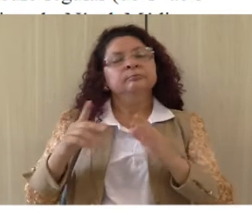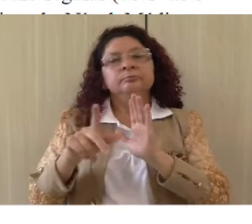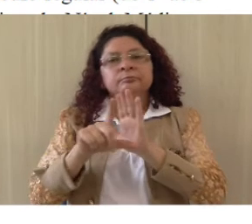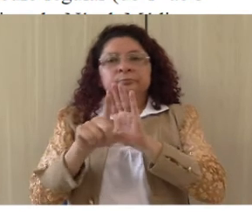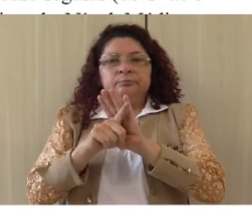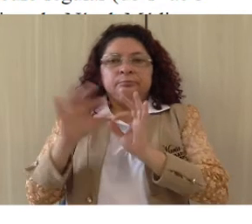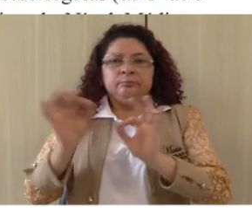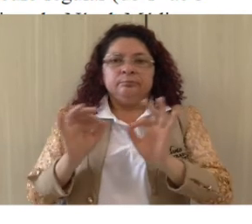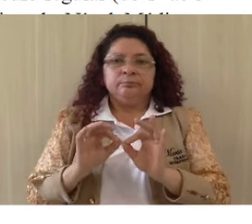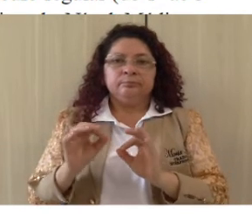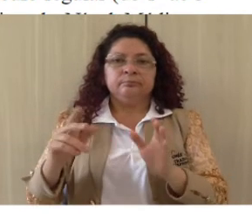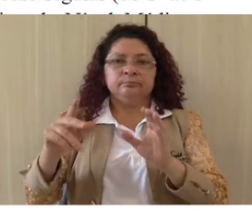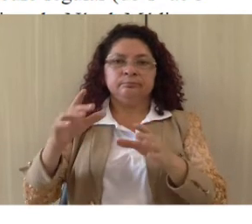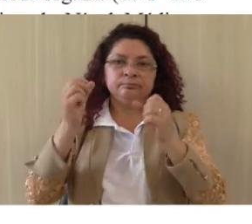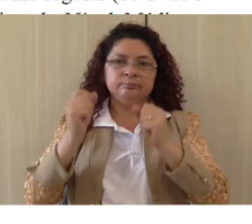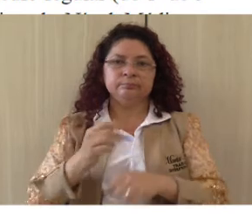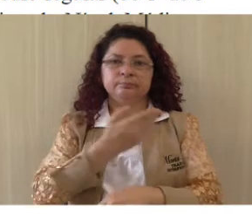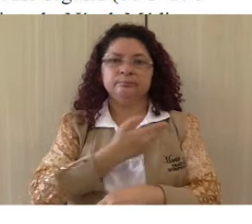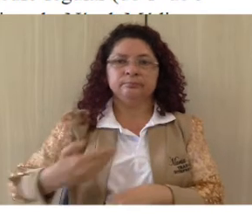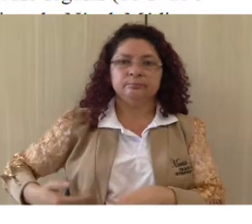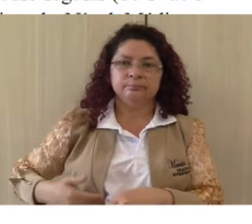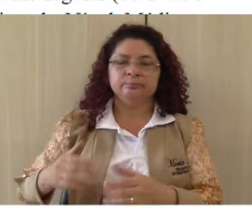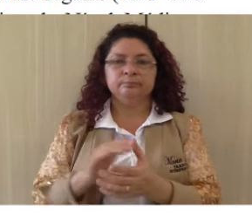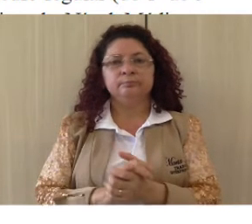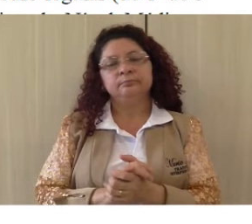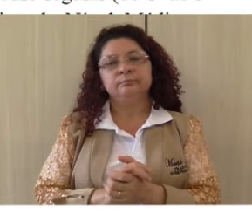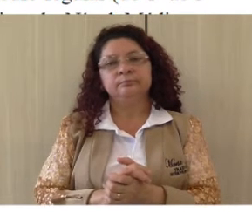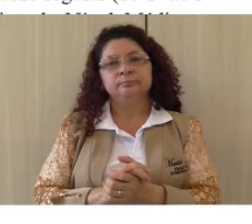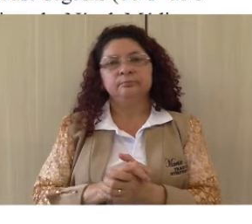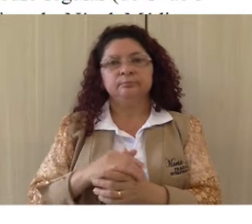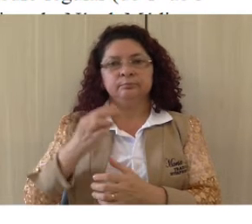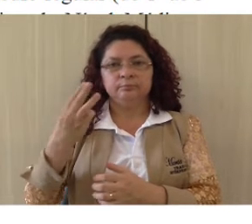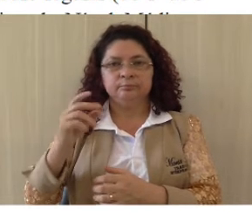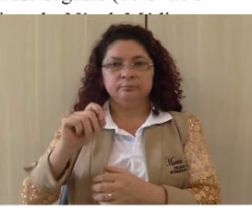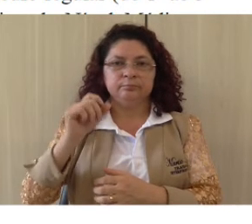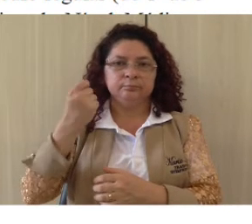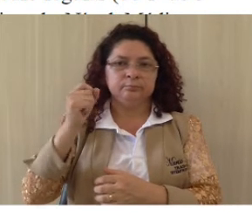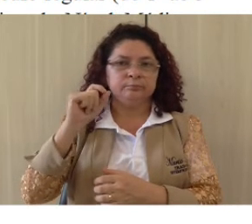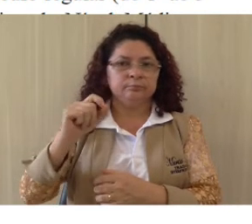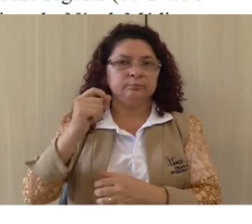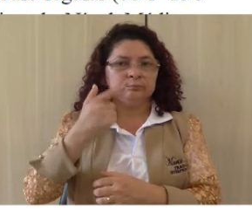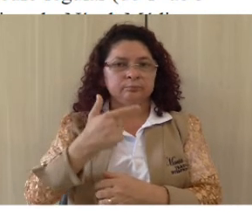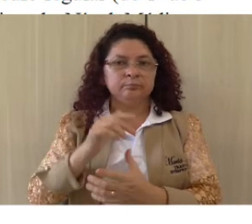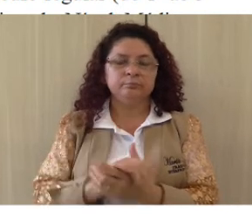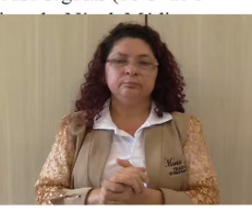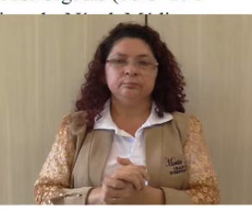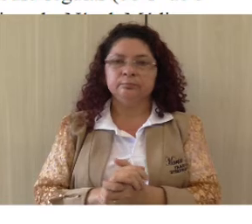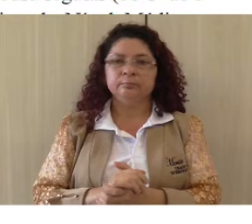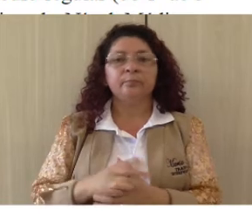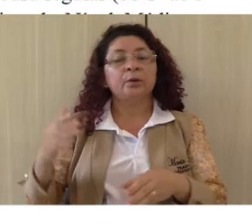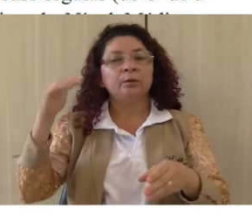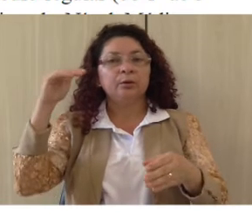e administrada pelo poder público. Item 3.8.2. A condição de egresso de escola